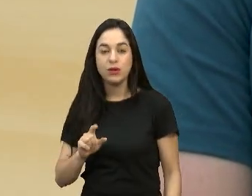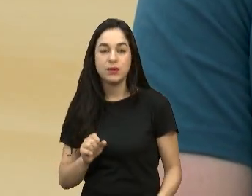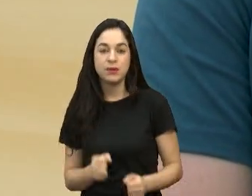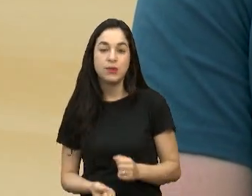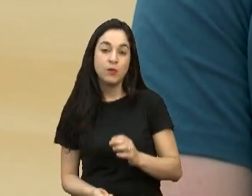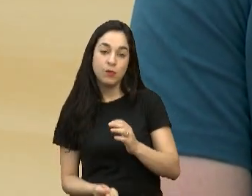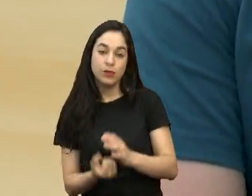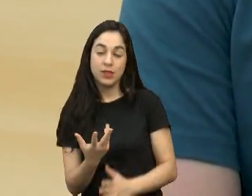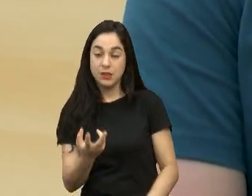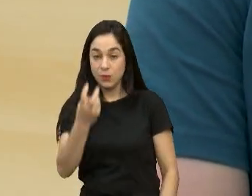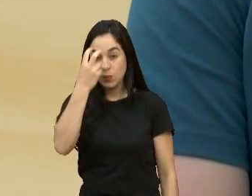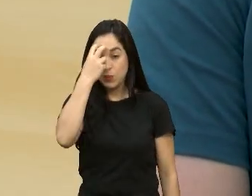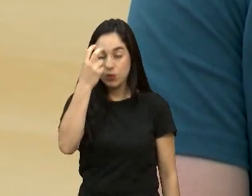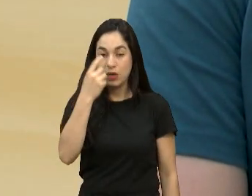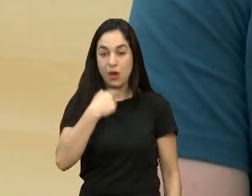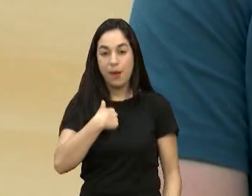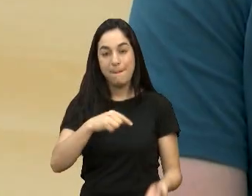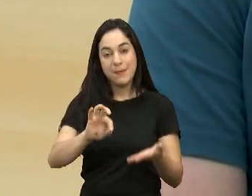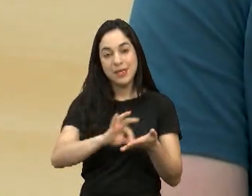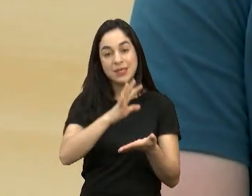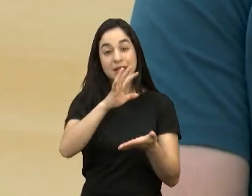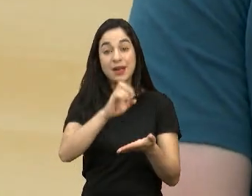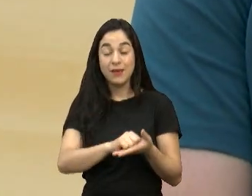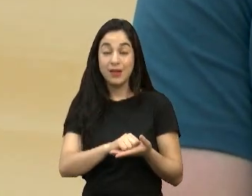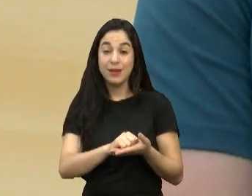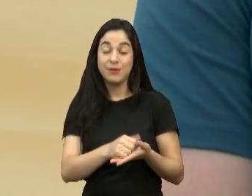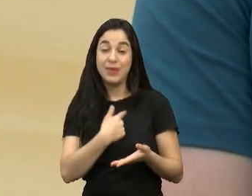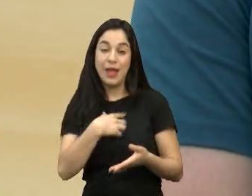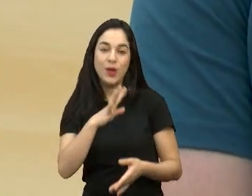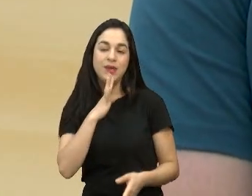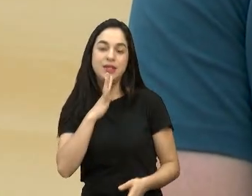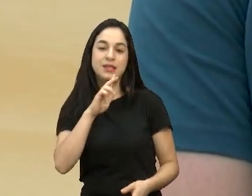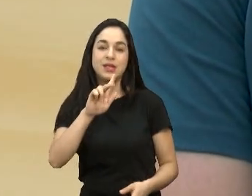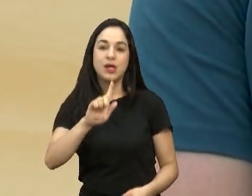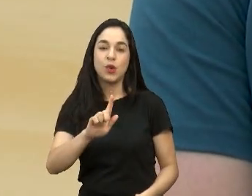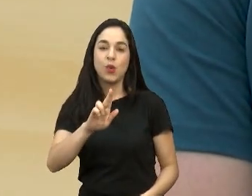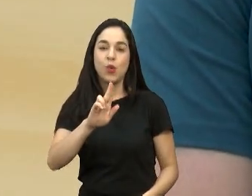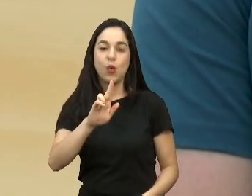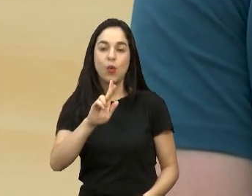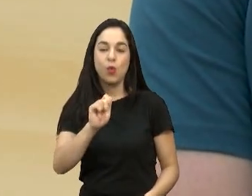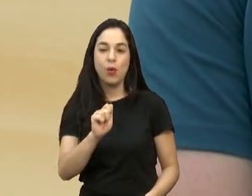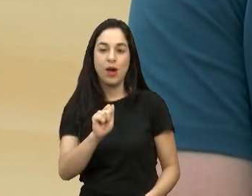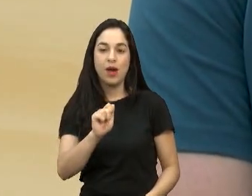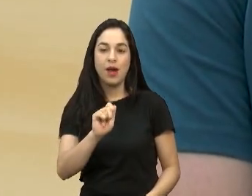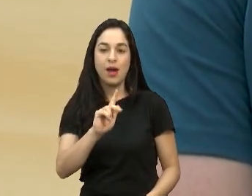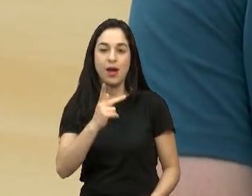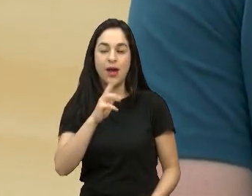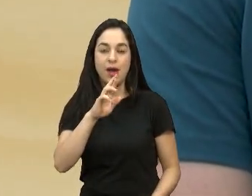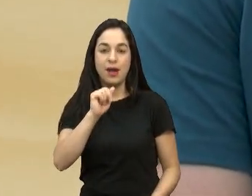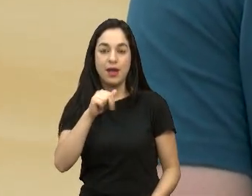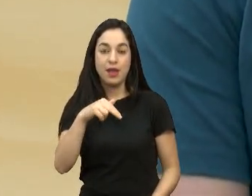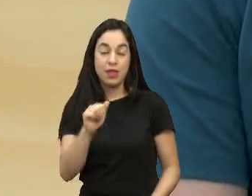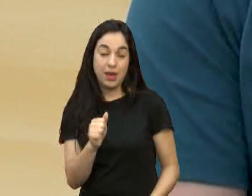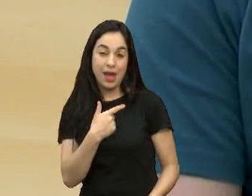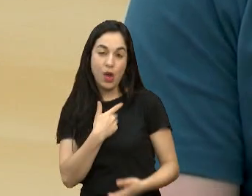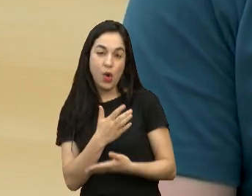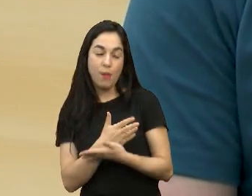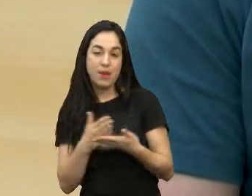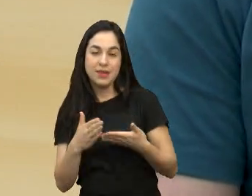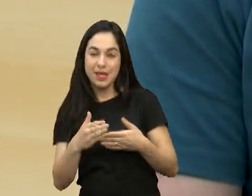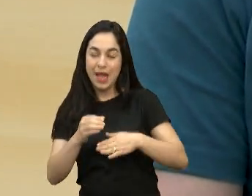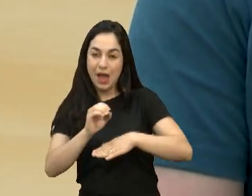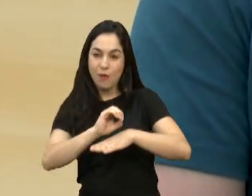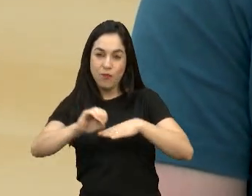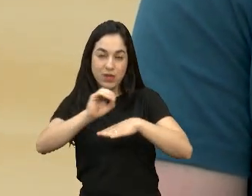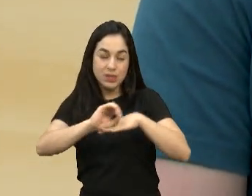tal, e foi aí que eu conheci o Guarana. O Guarana foi o meu professor. E quando eu comecei a fazer essa oficina, não parei mais. As